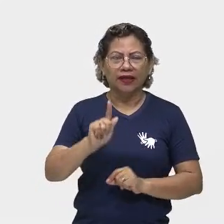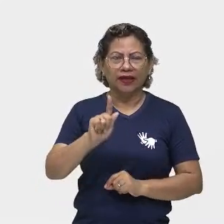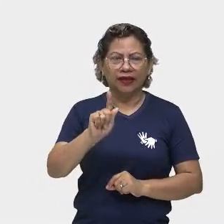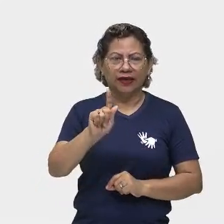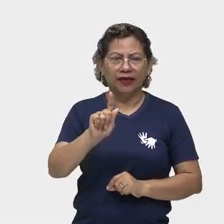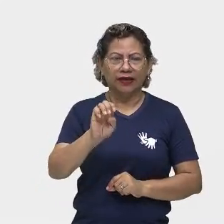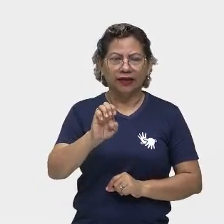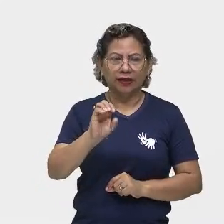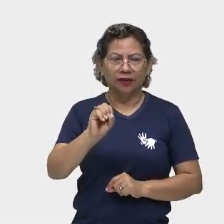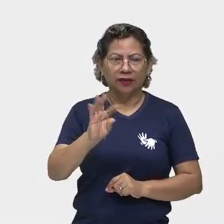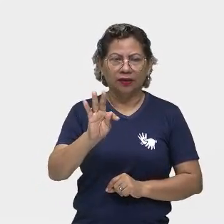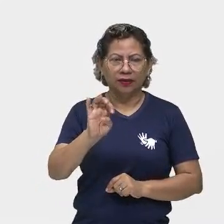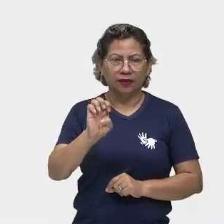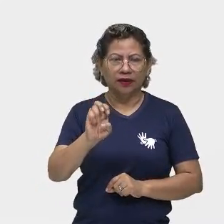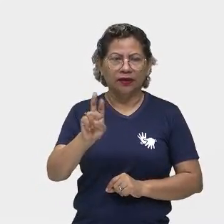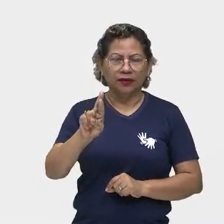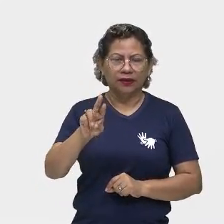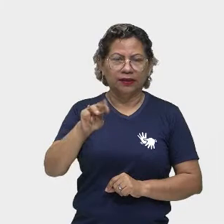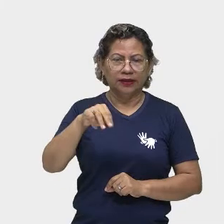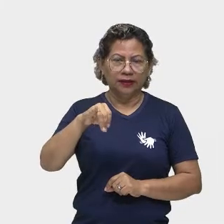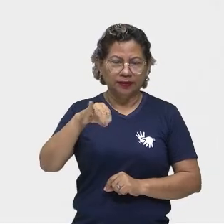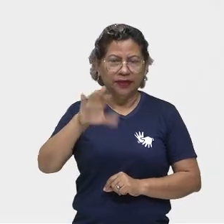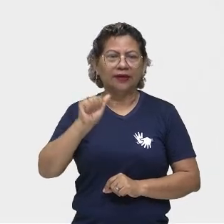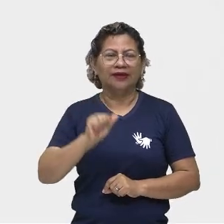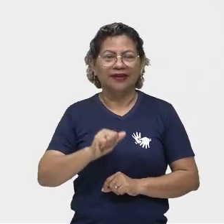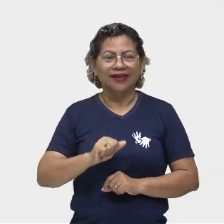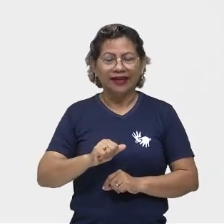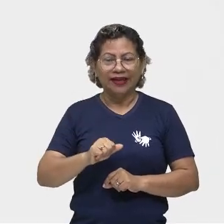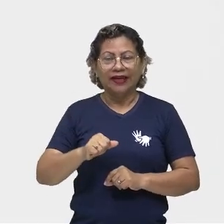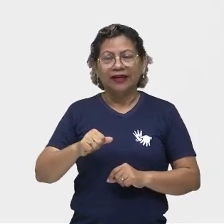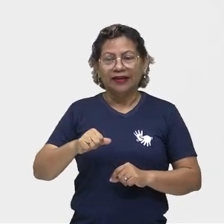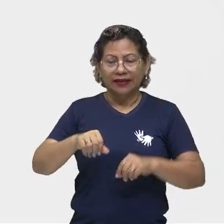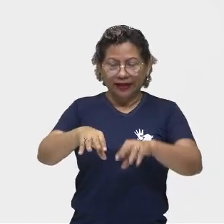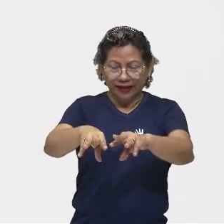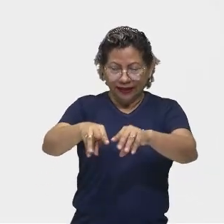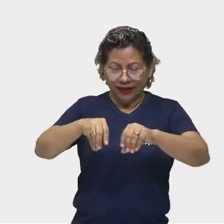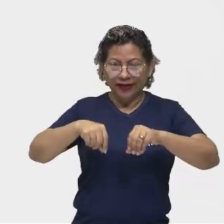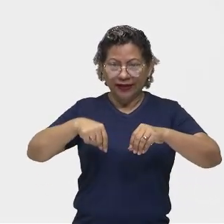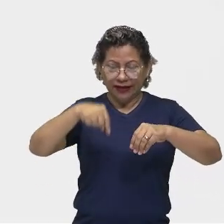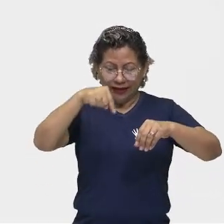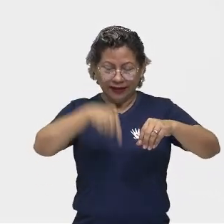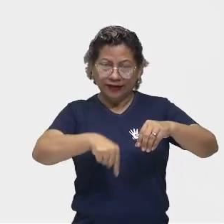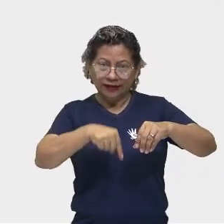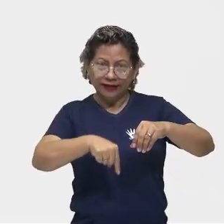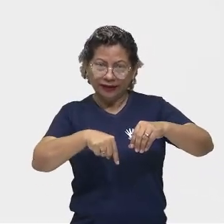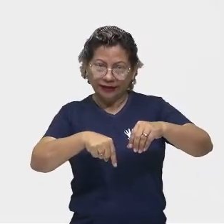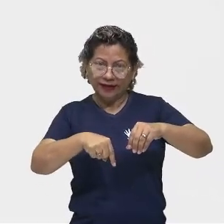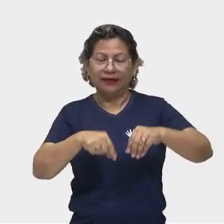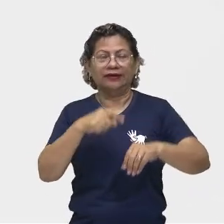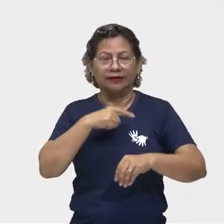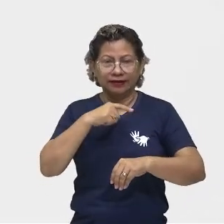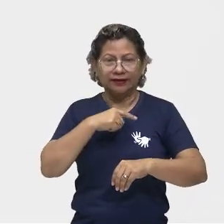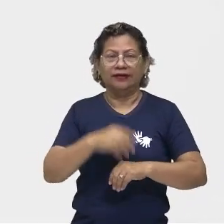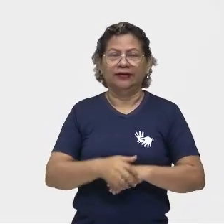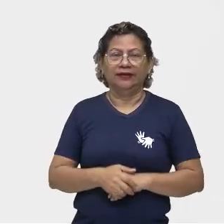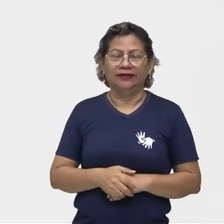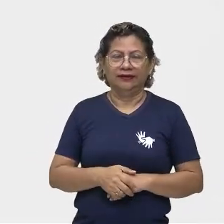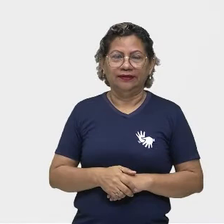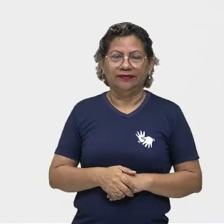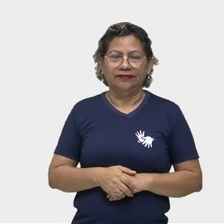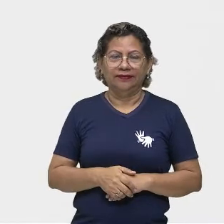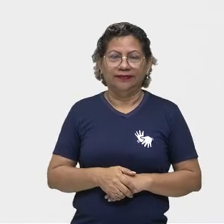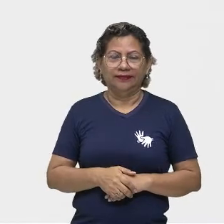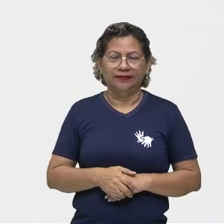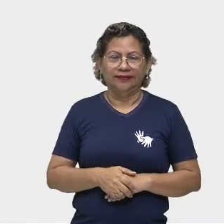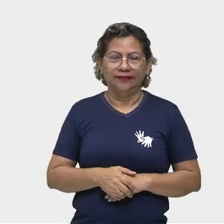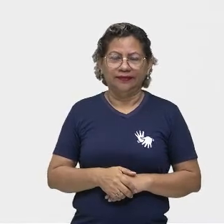da Terra, né? Aquele manto, uma das estruturas que fazem parte ali da Terra.